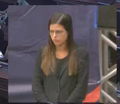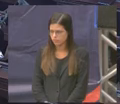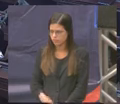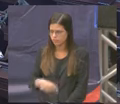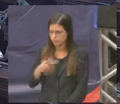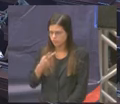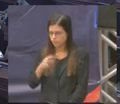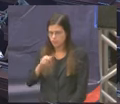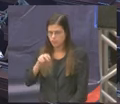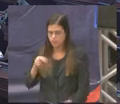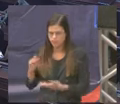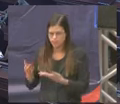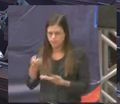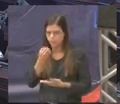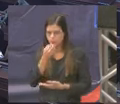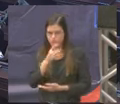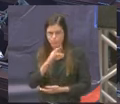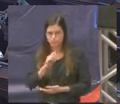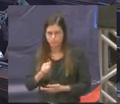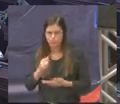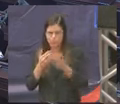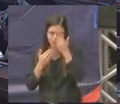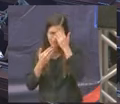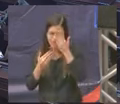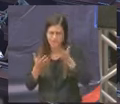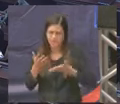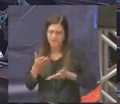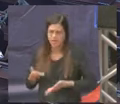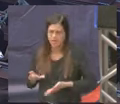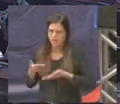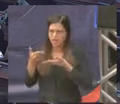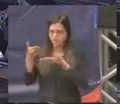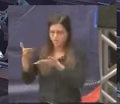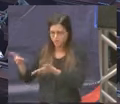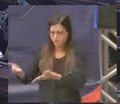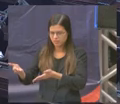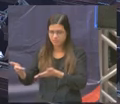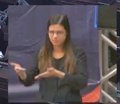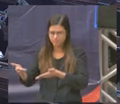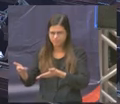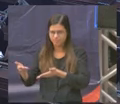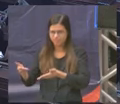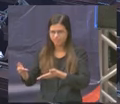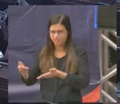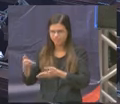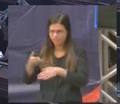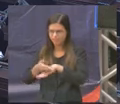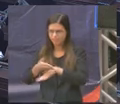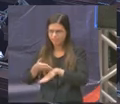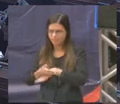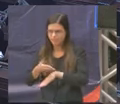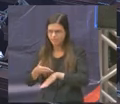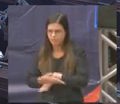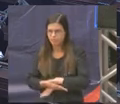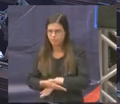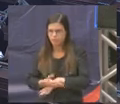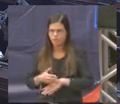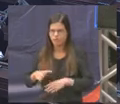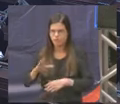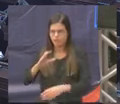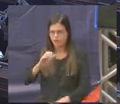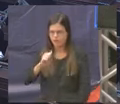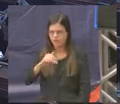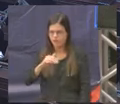Obrigado, bom dia. Queria agradecer o convite de participar, eu participo da Câmara Setorial de Formação